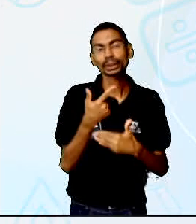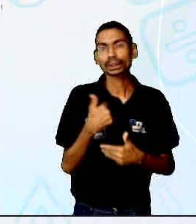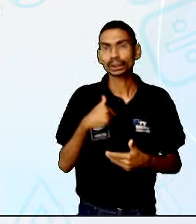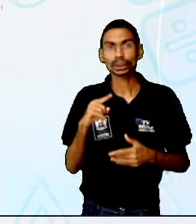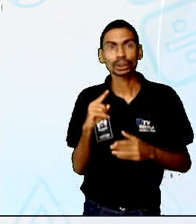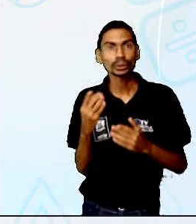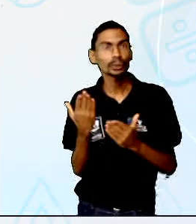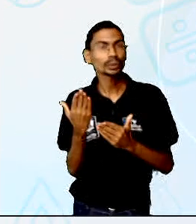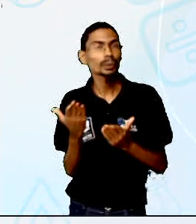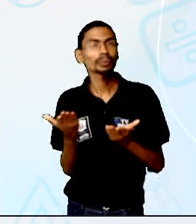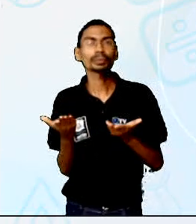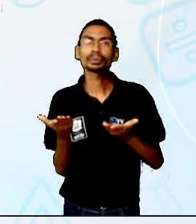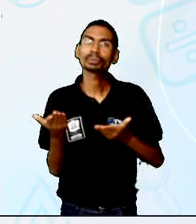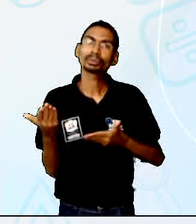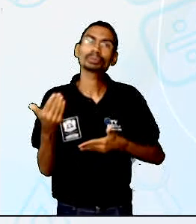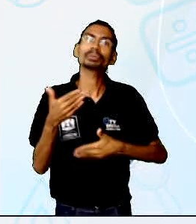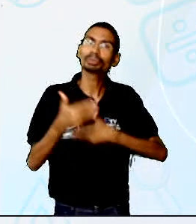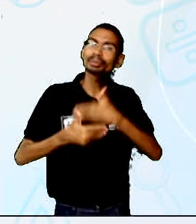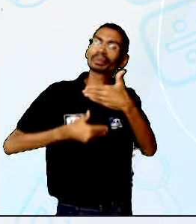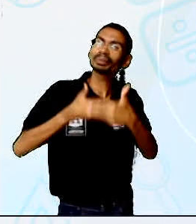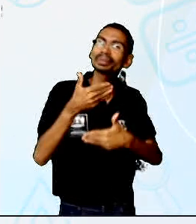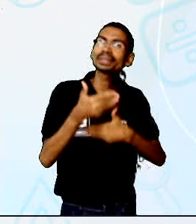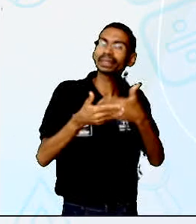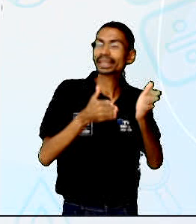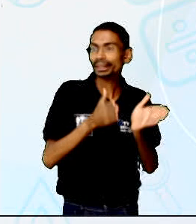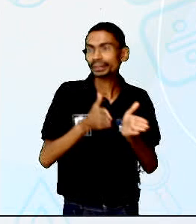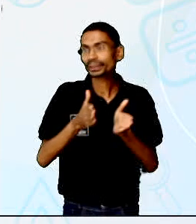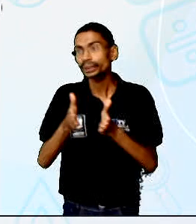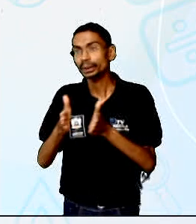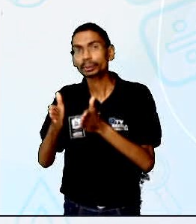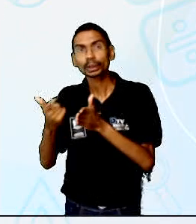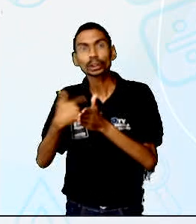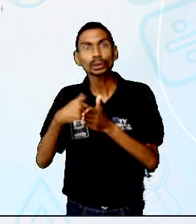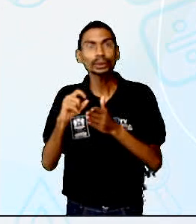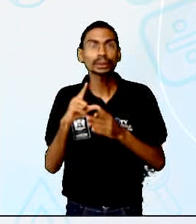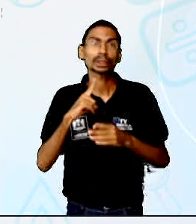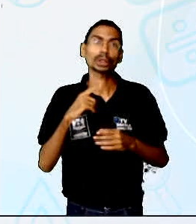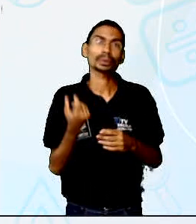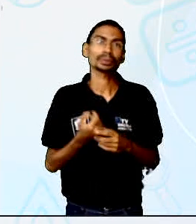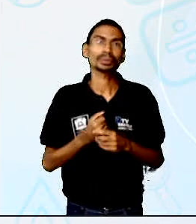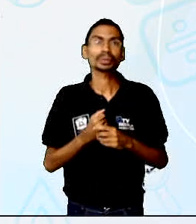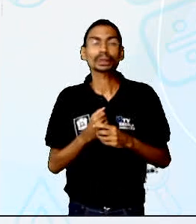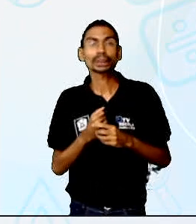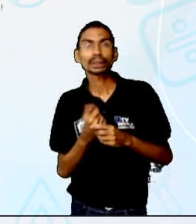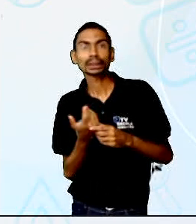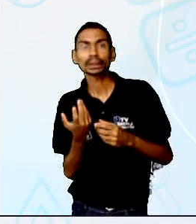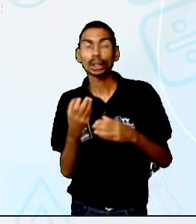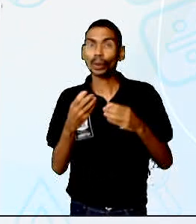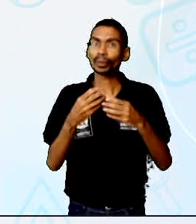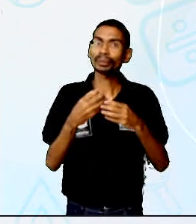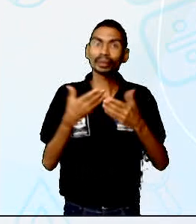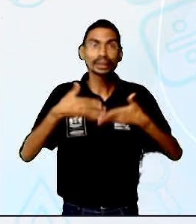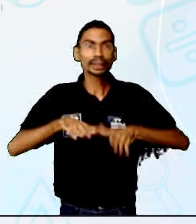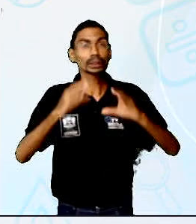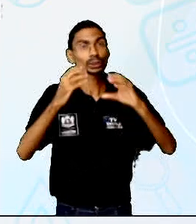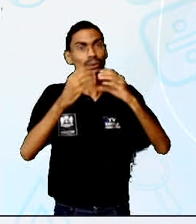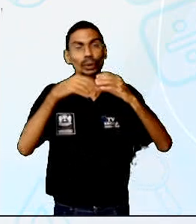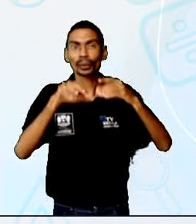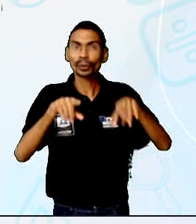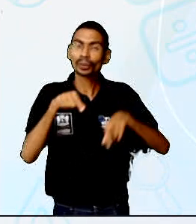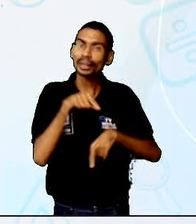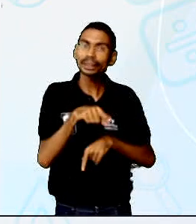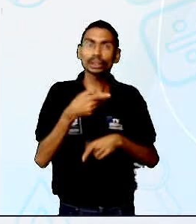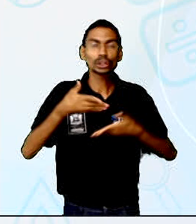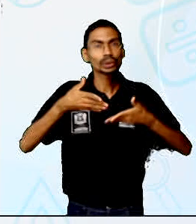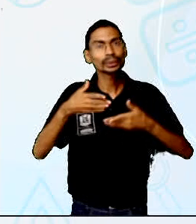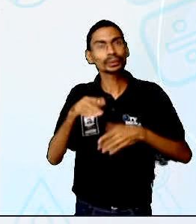processo embrionário acontece dentro de ovos. São animais que nascem de ovos. Eles são chamados de ovíparos.